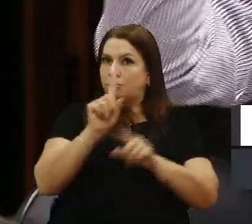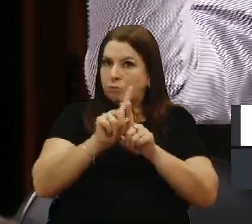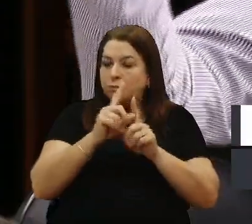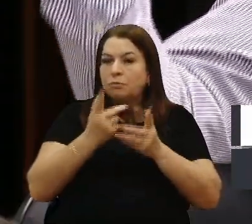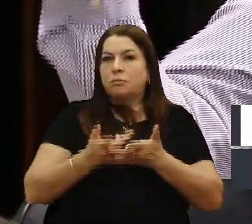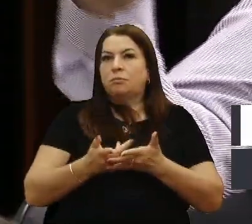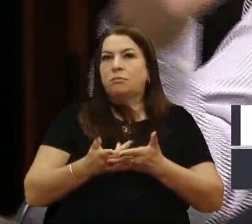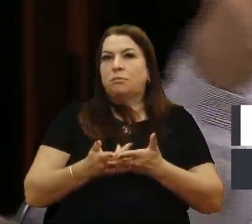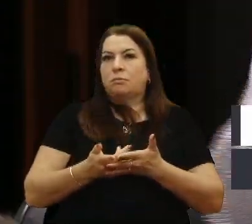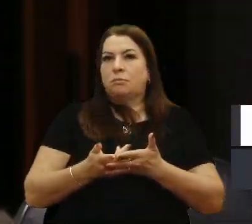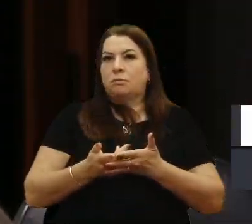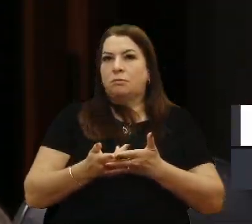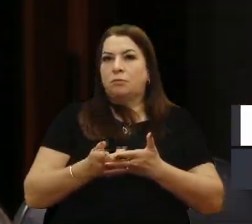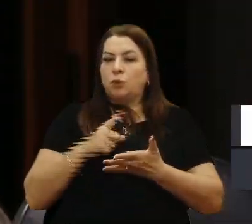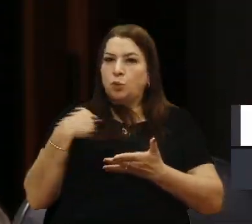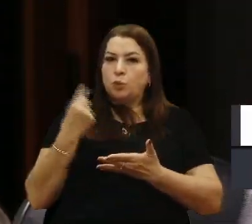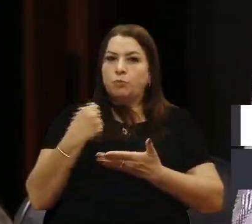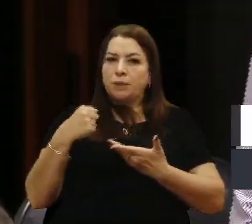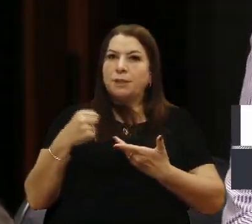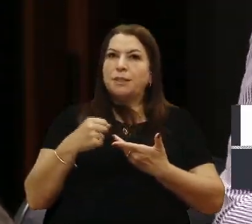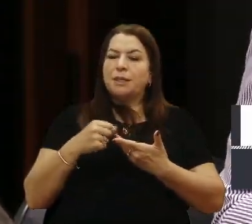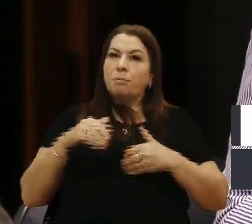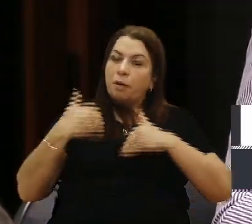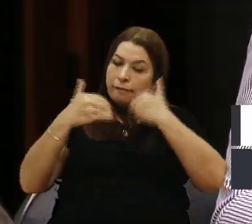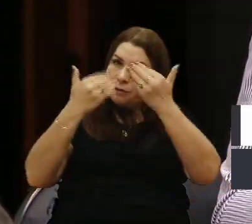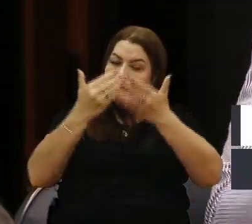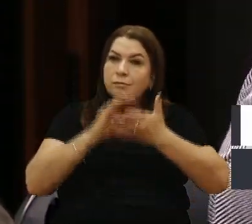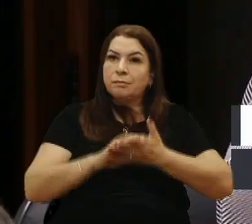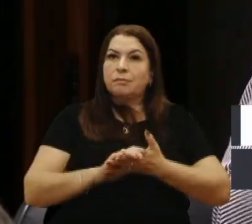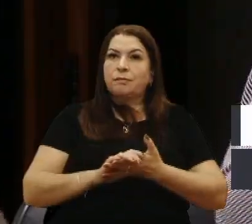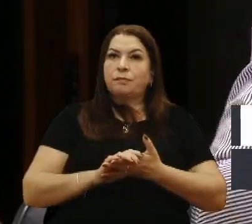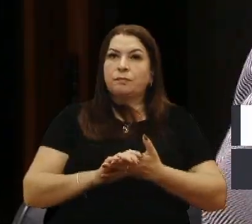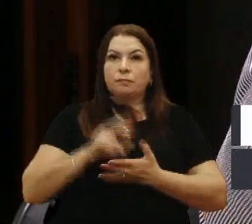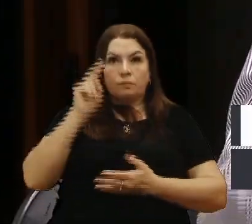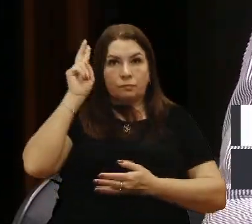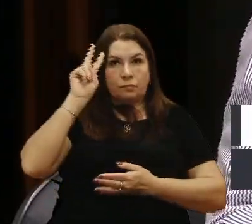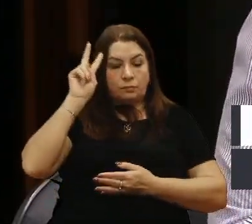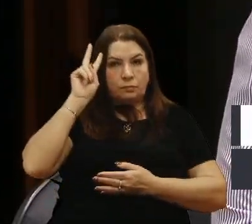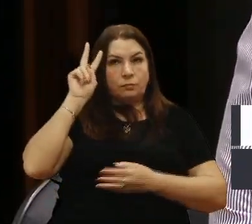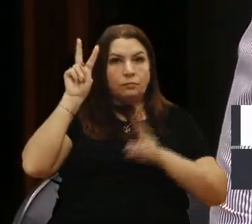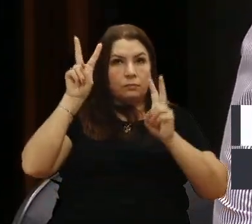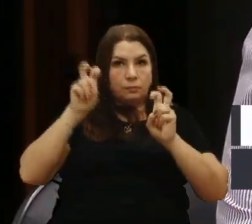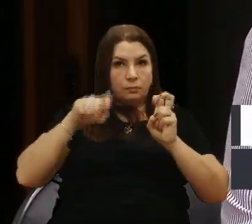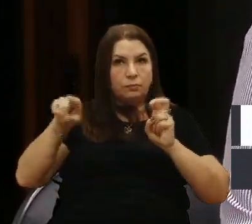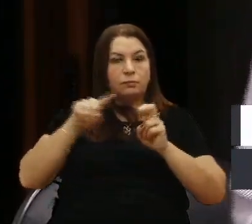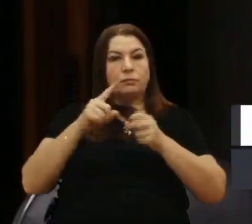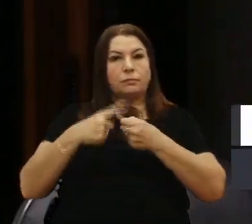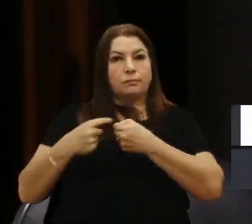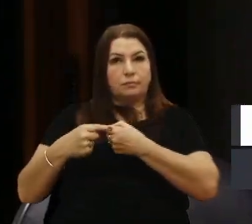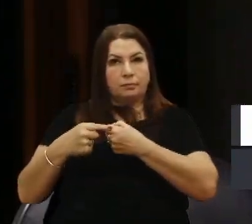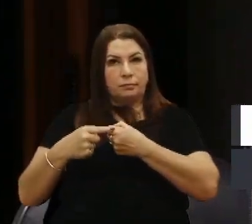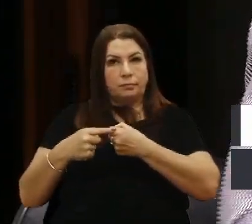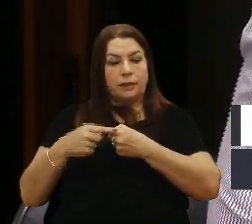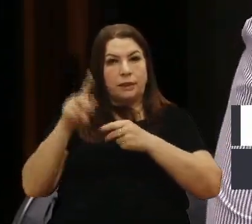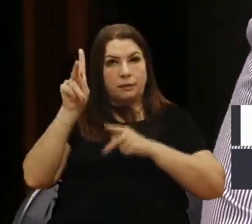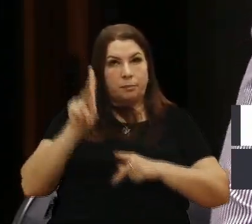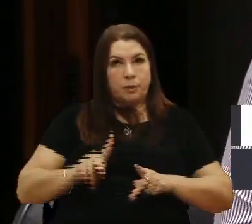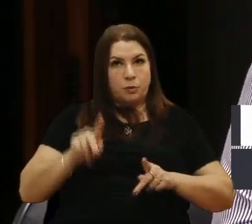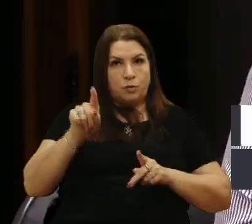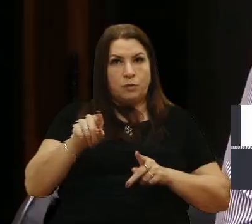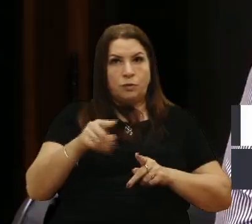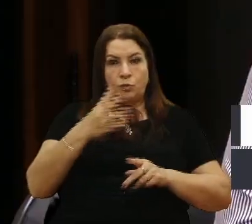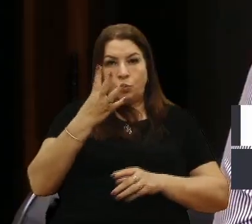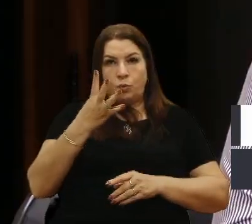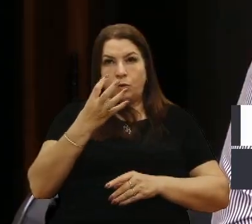Mas nós precisamos avançar e lembrar que esse é um tema da cidade. Essa pessoa que deixou os